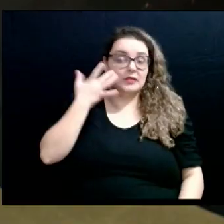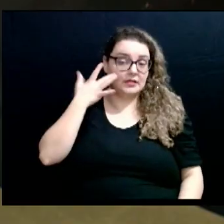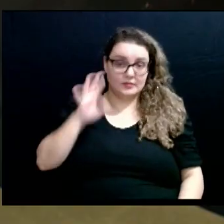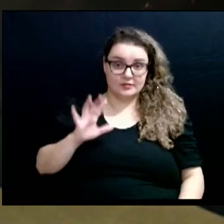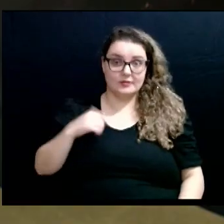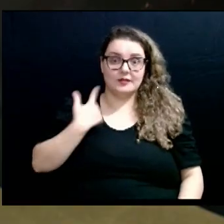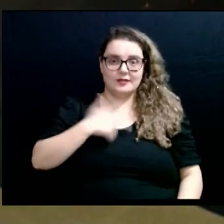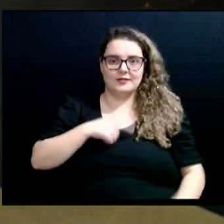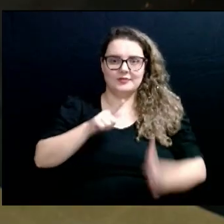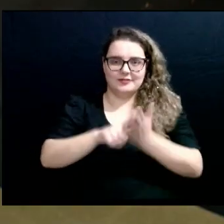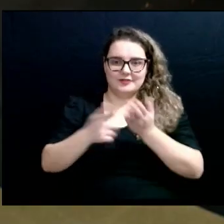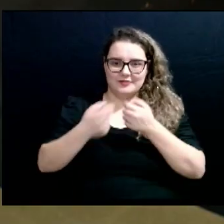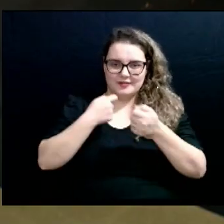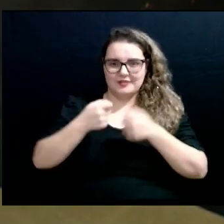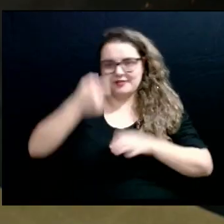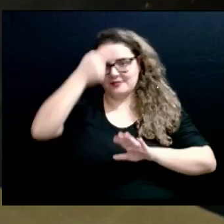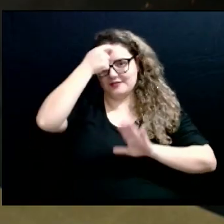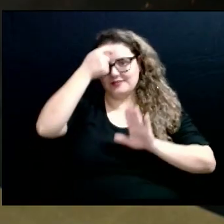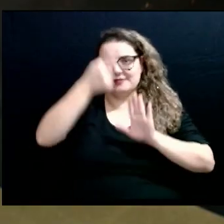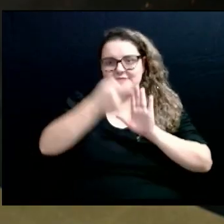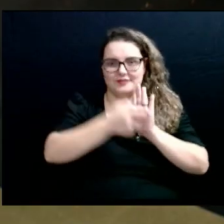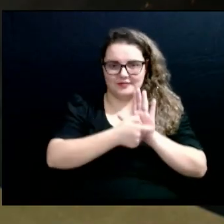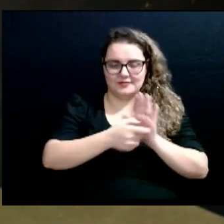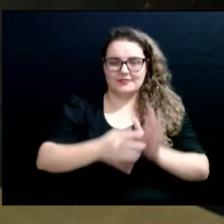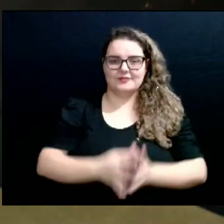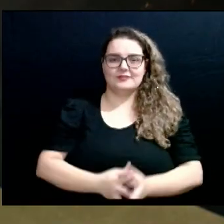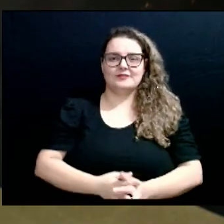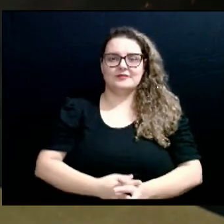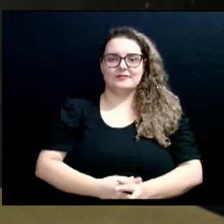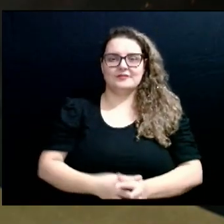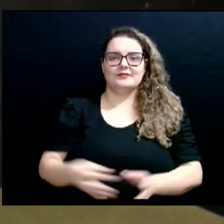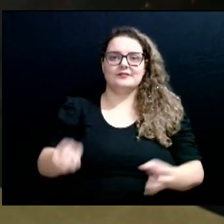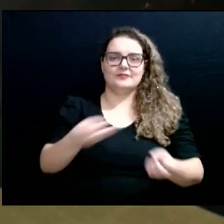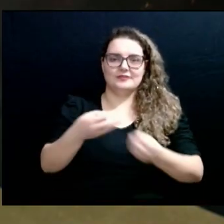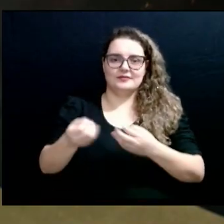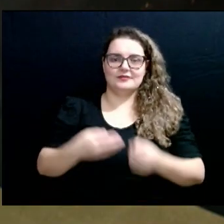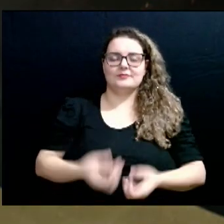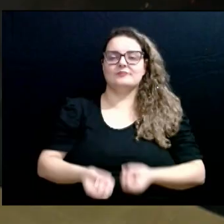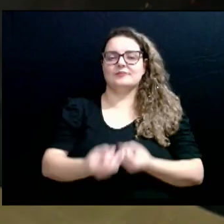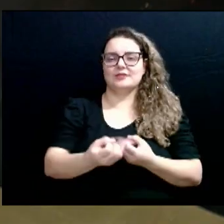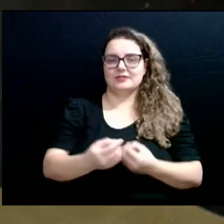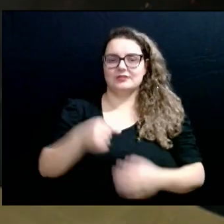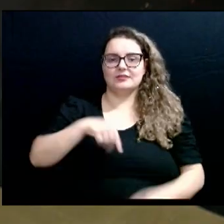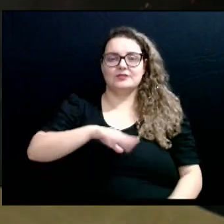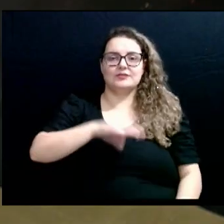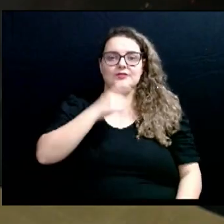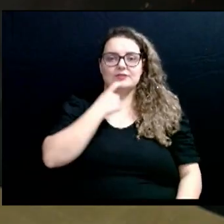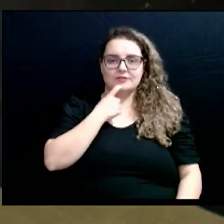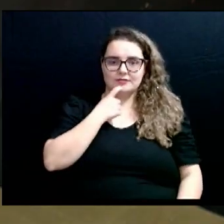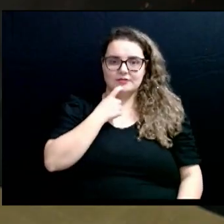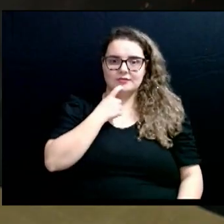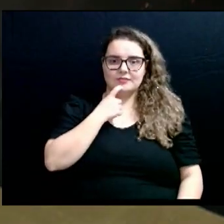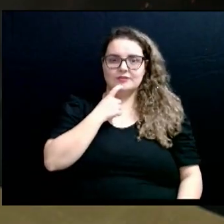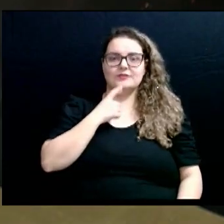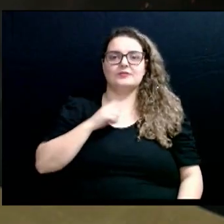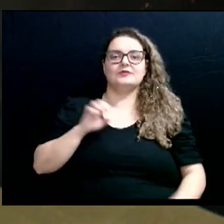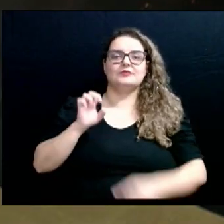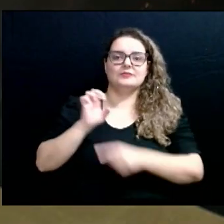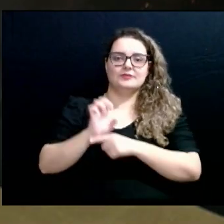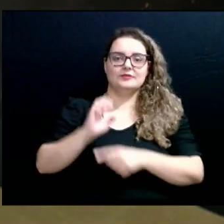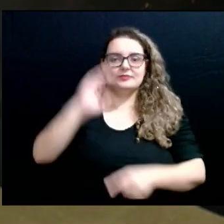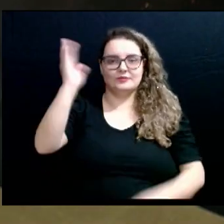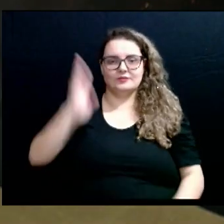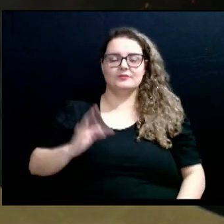de inteligência artificial. E ela atualiza informações aqui de Campinas, informações do estado, Brasil e mundo,